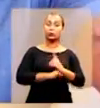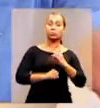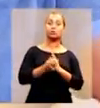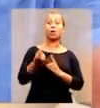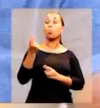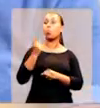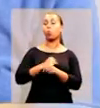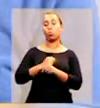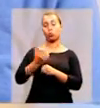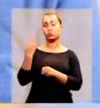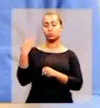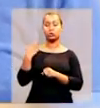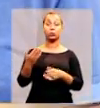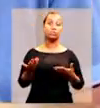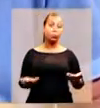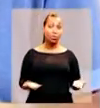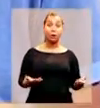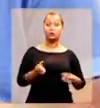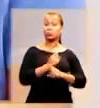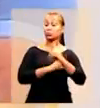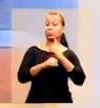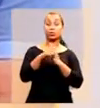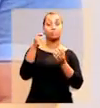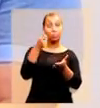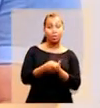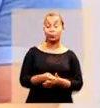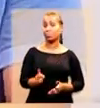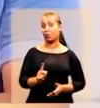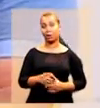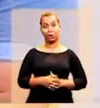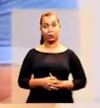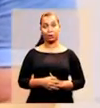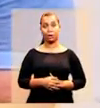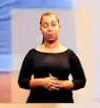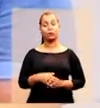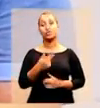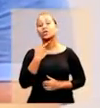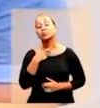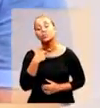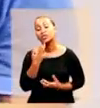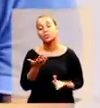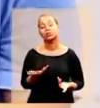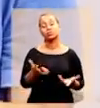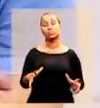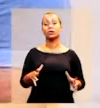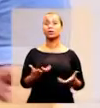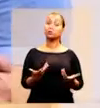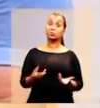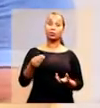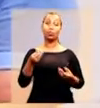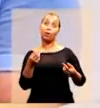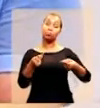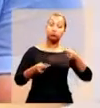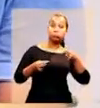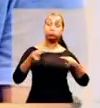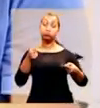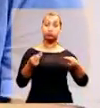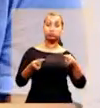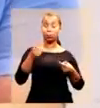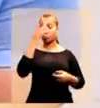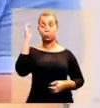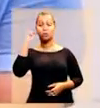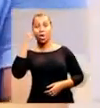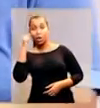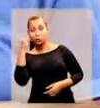exibido para a sociedade há muitos anos. Agora, a sociedade também não quer pagar o filme, então ela não está muito interessada no meu filme. E é um jogo de força isso, entendeu? O